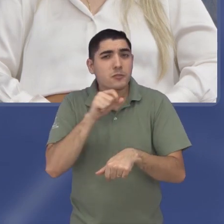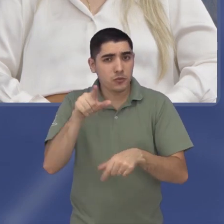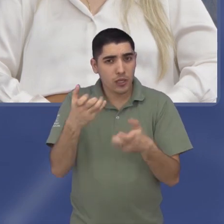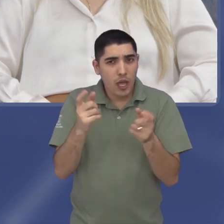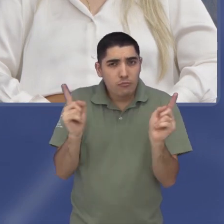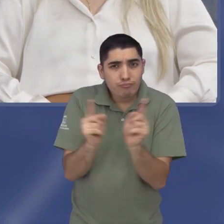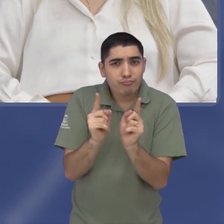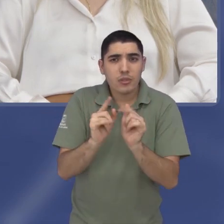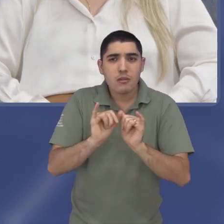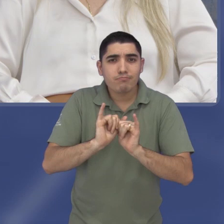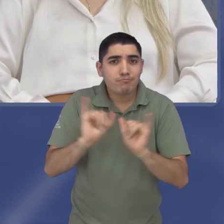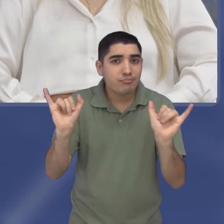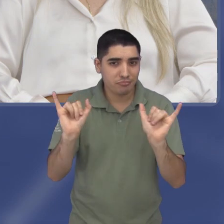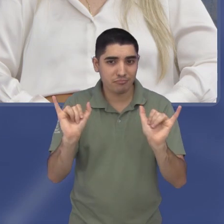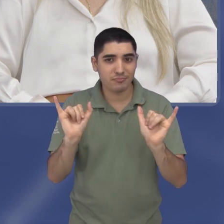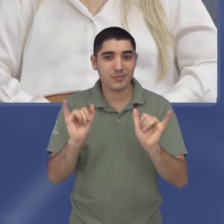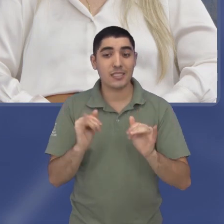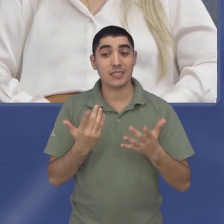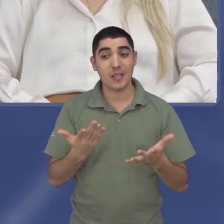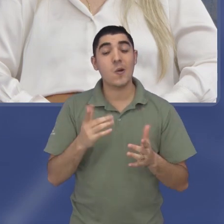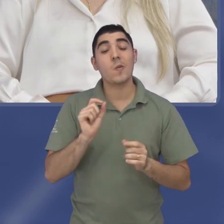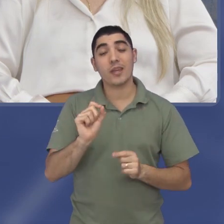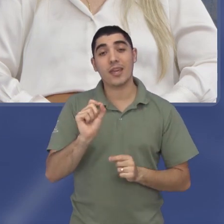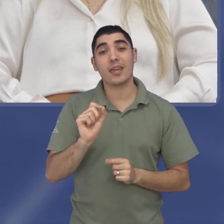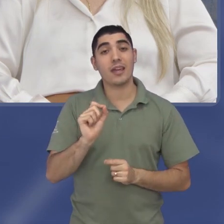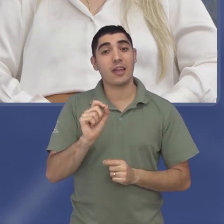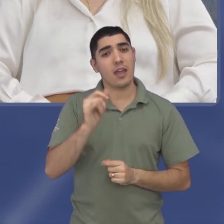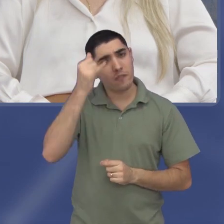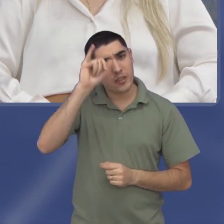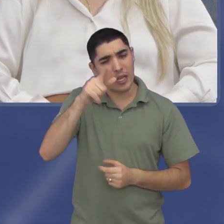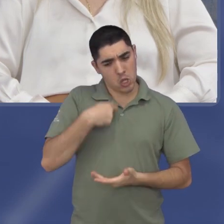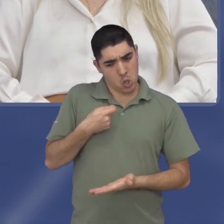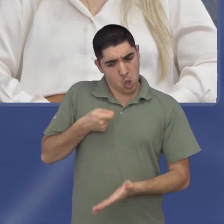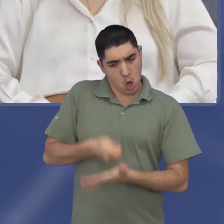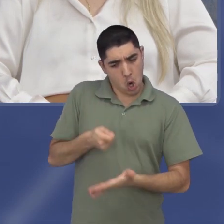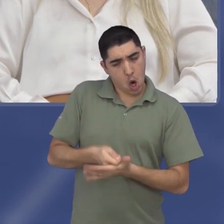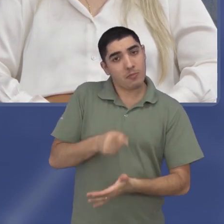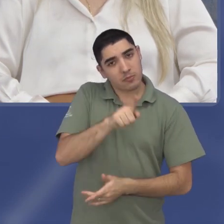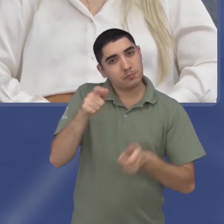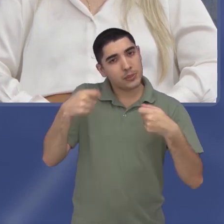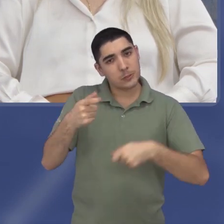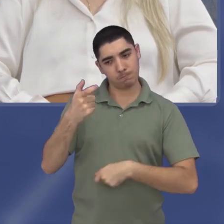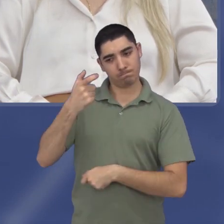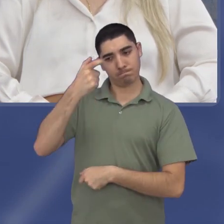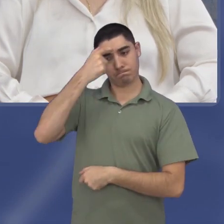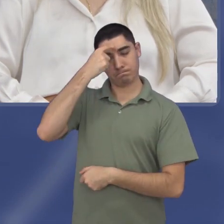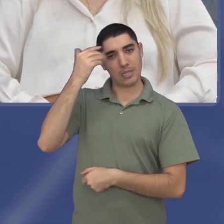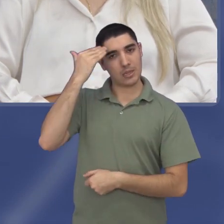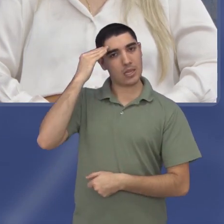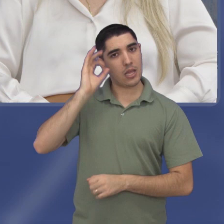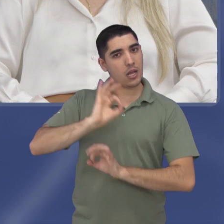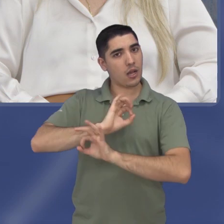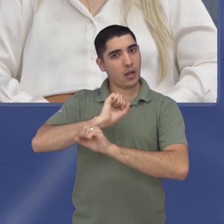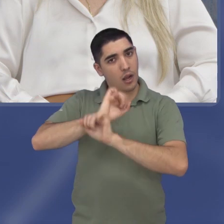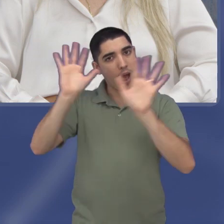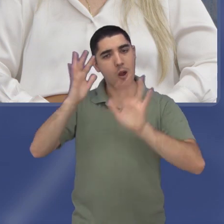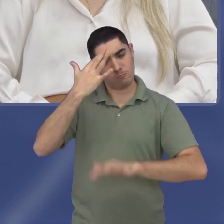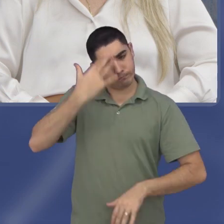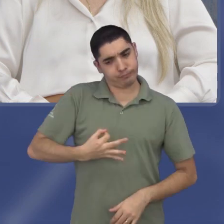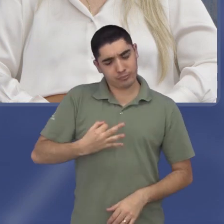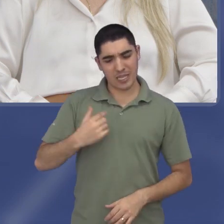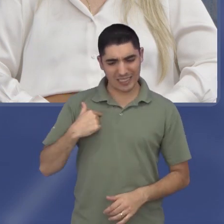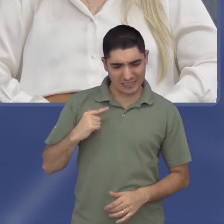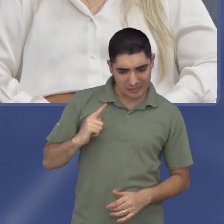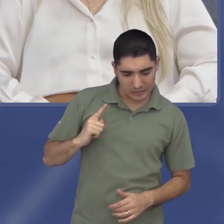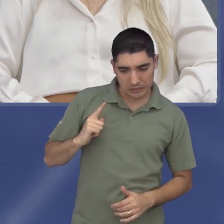um recado? Então, né, não se cobrar, ter esse discernimento, primeiramente, de quando que a situação está complicada,